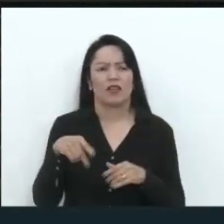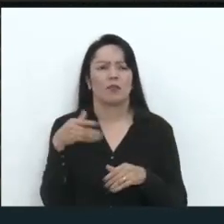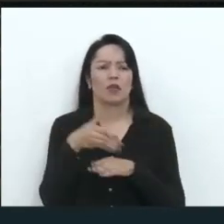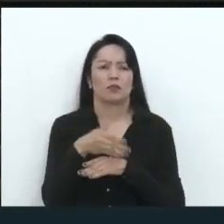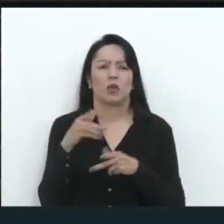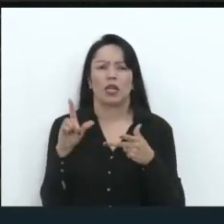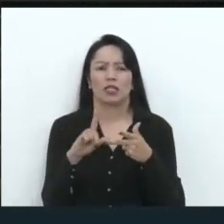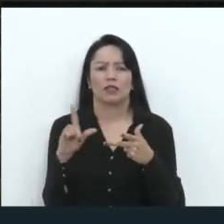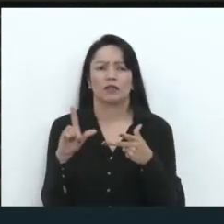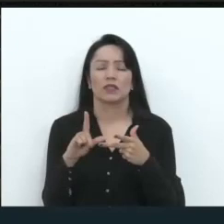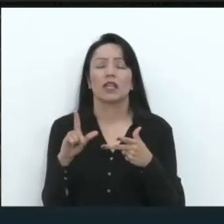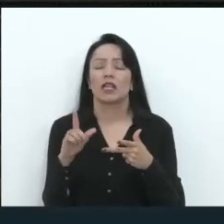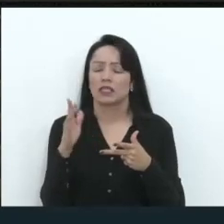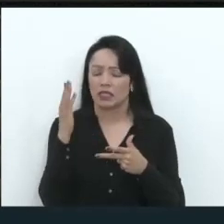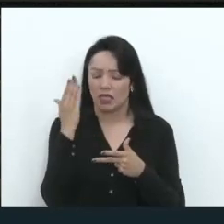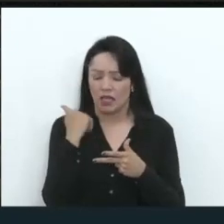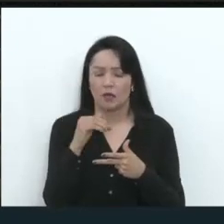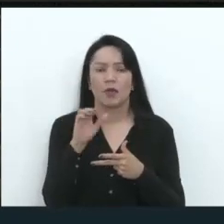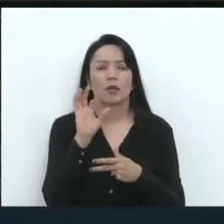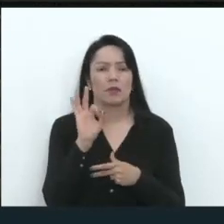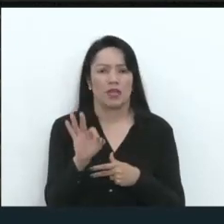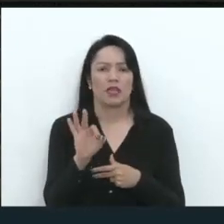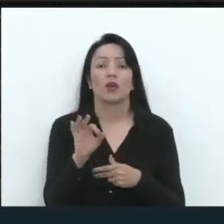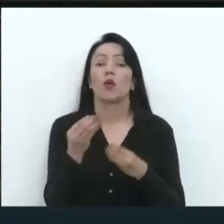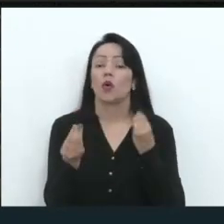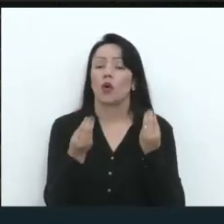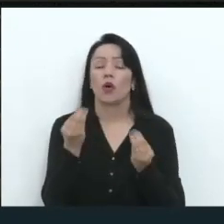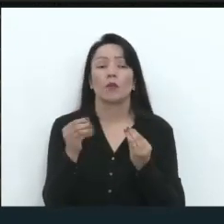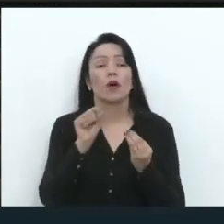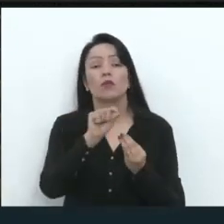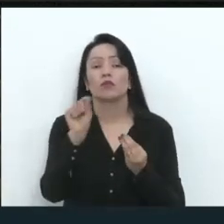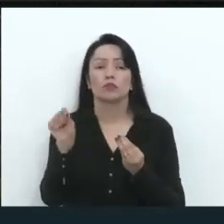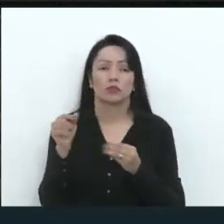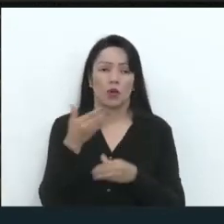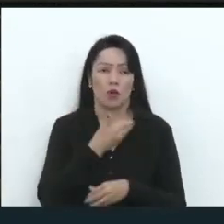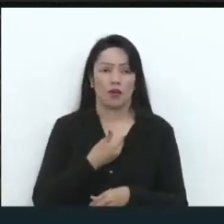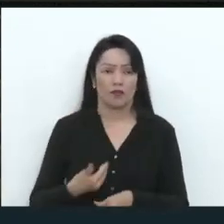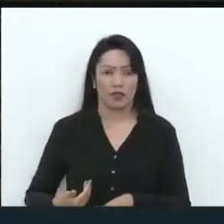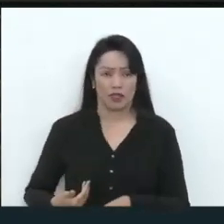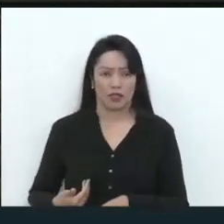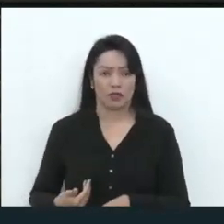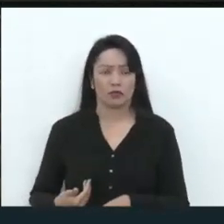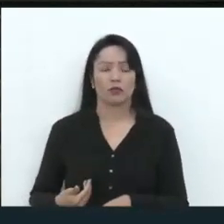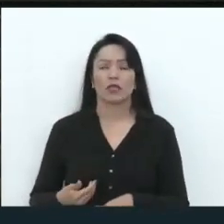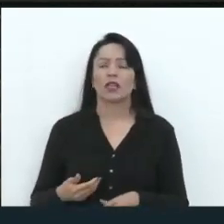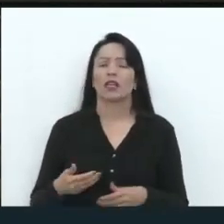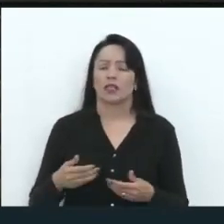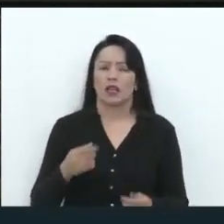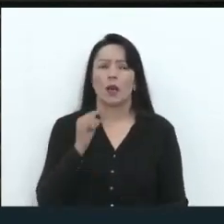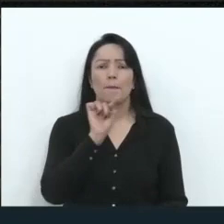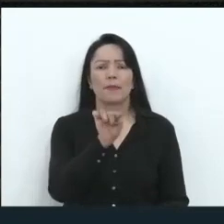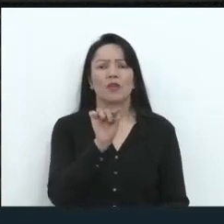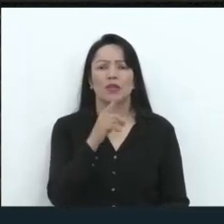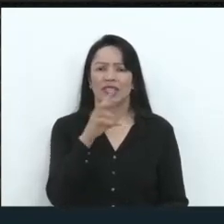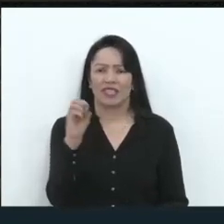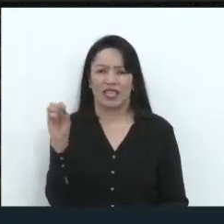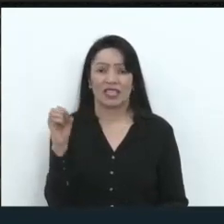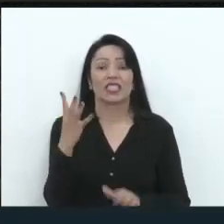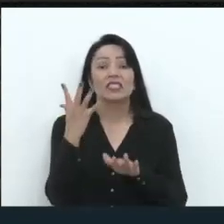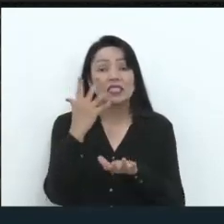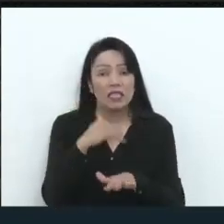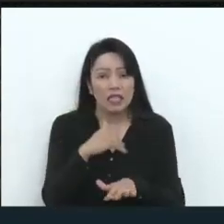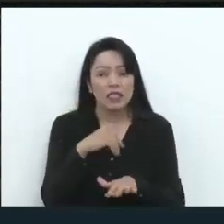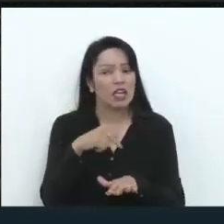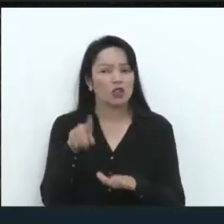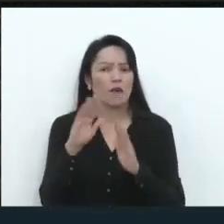e sabe muito bem como funciona a máquina pública. E não é somente as 1.500 crianças que estão fora da